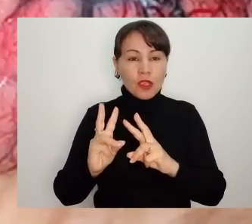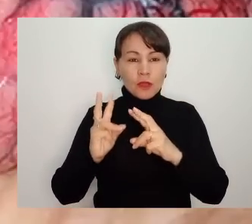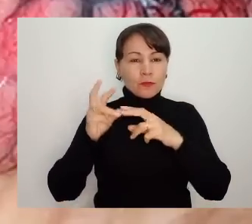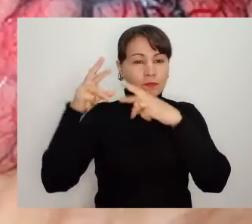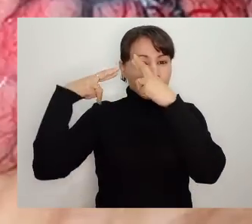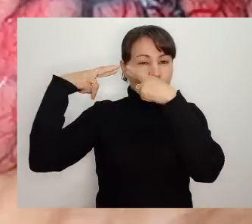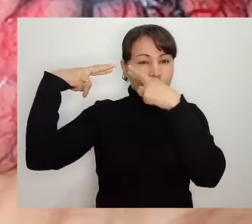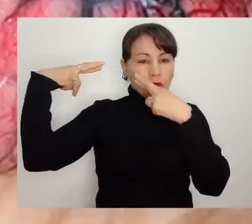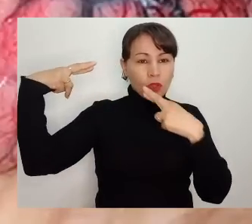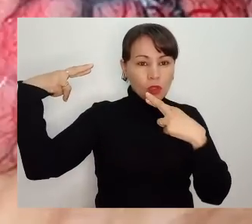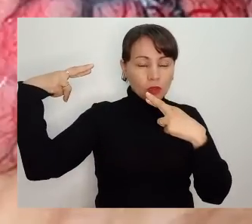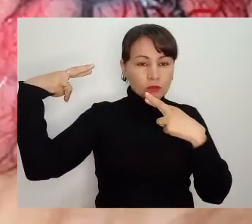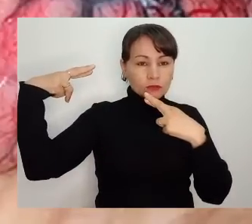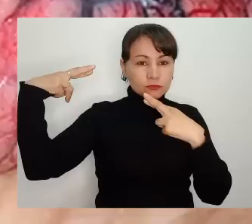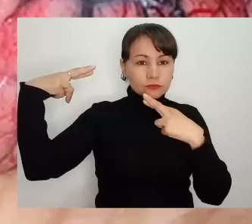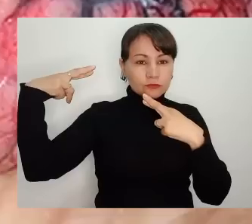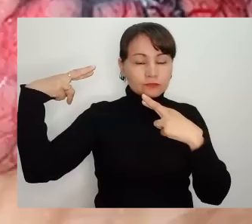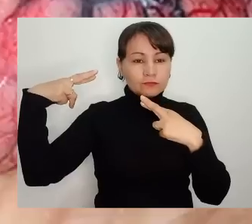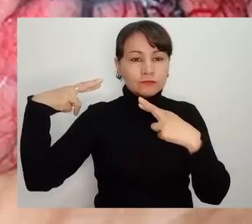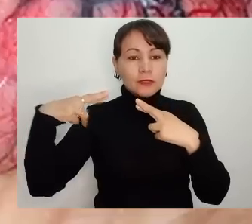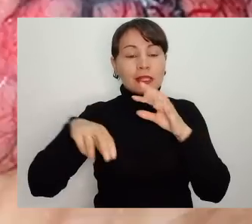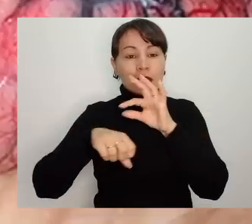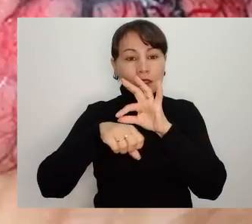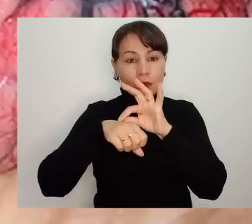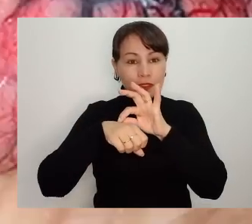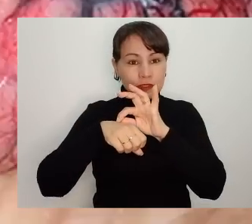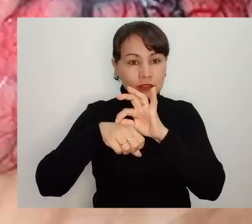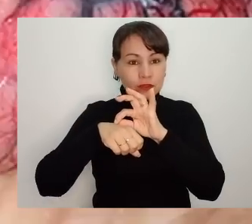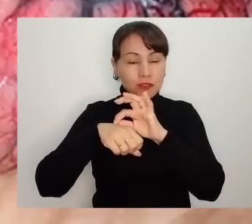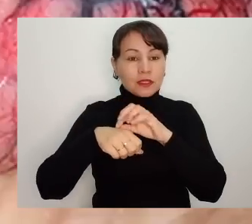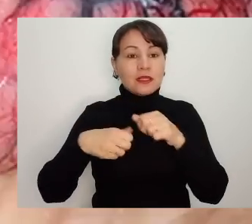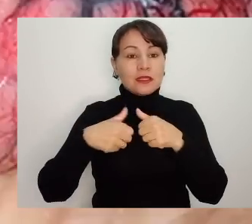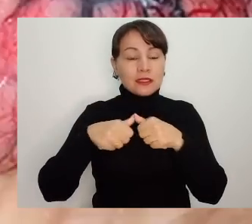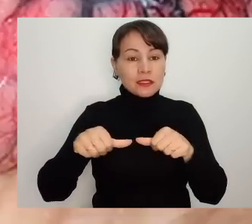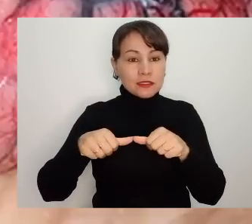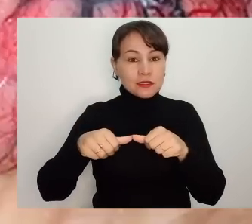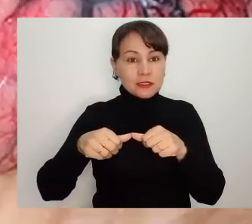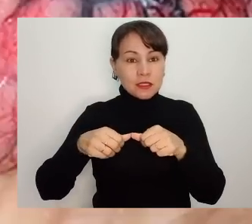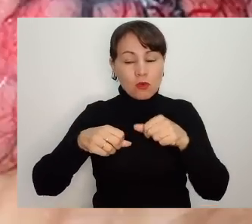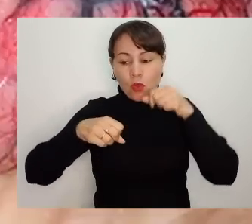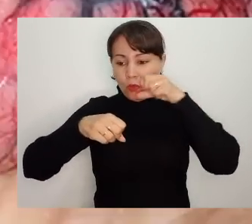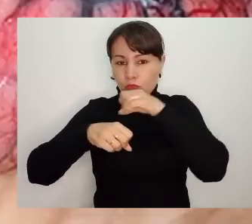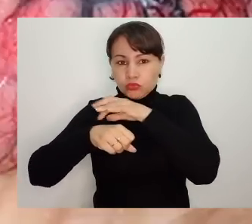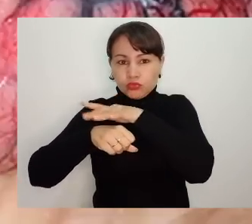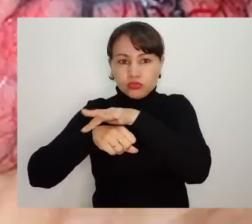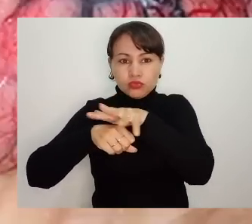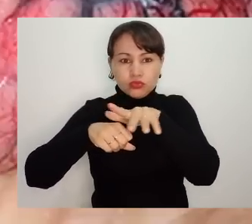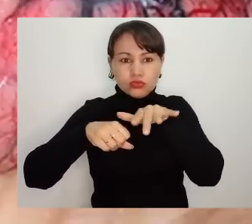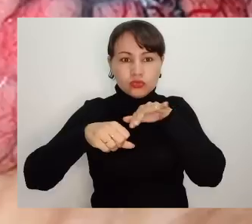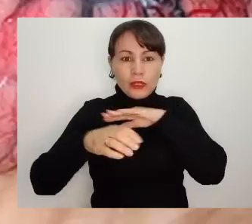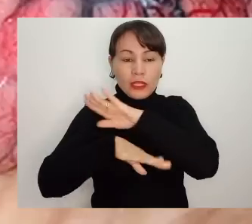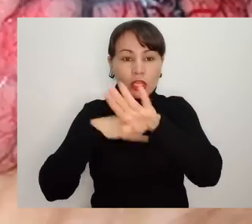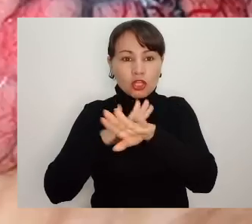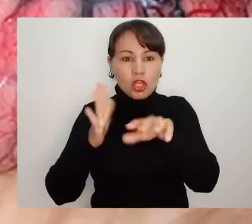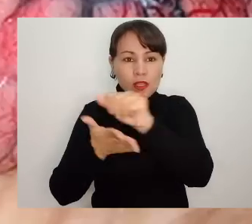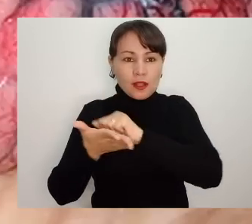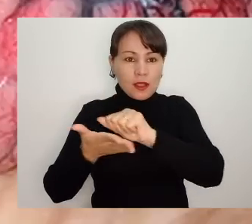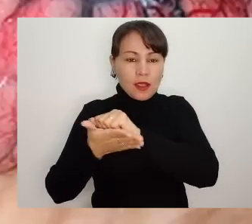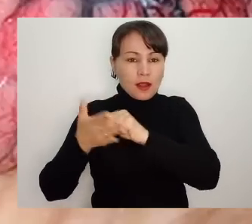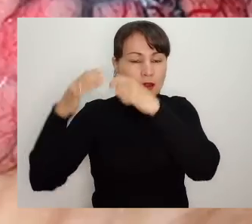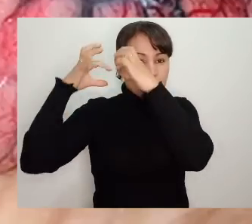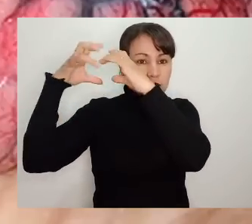os neurônios. Essas são as células que estão amplamente distribuídas em toda a